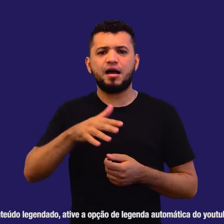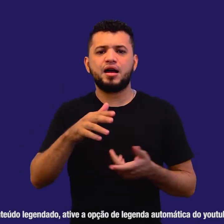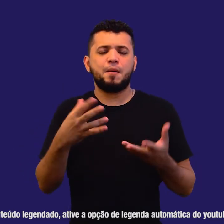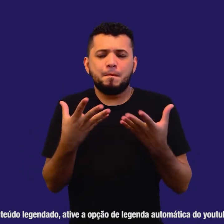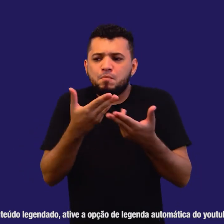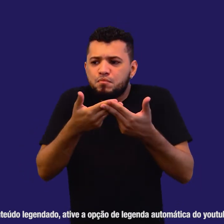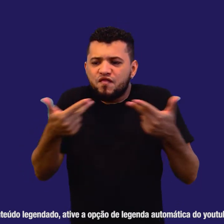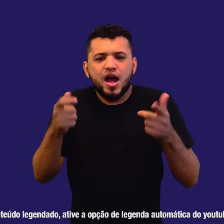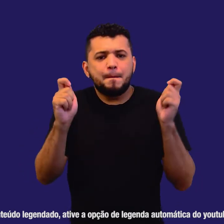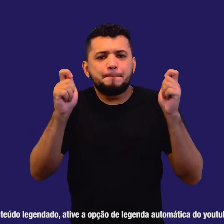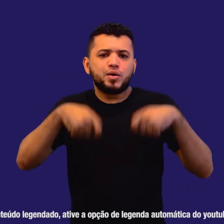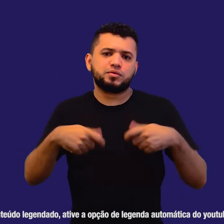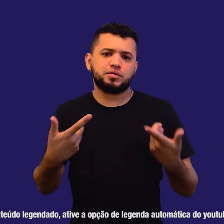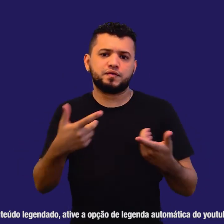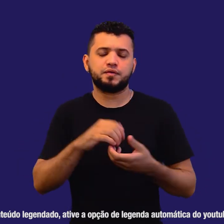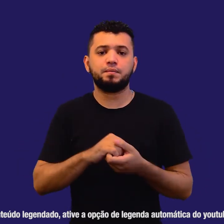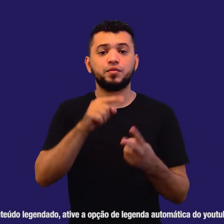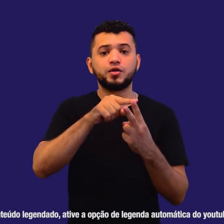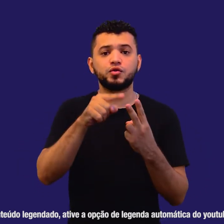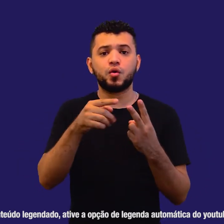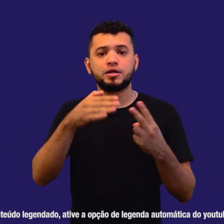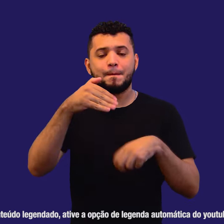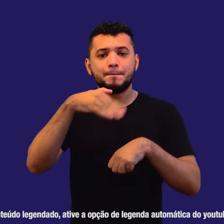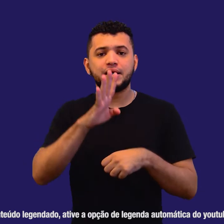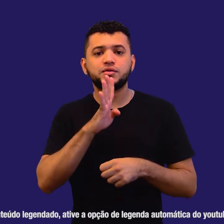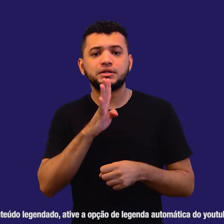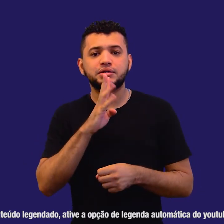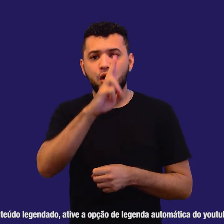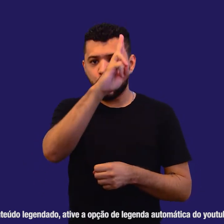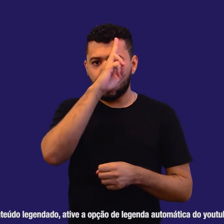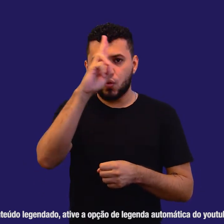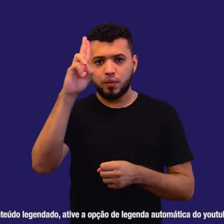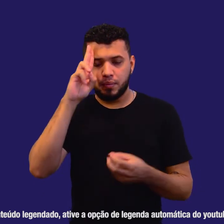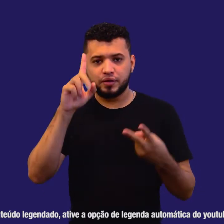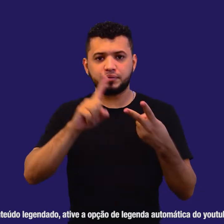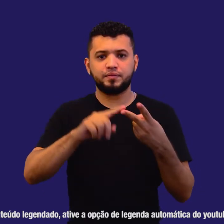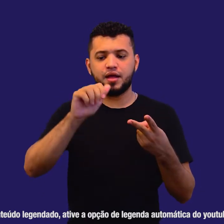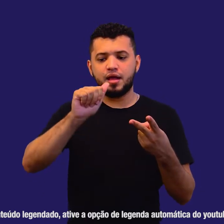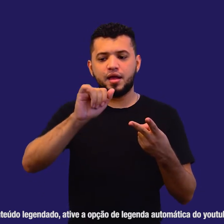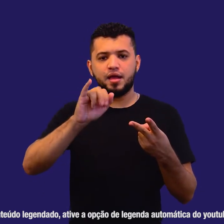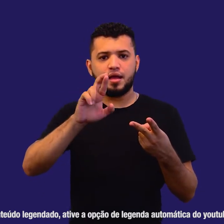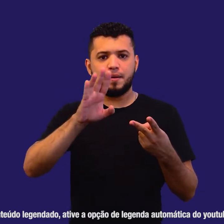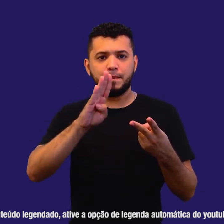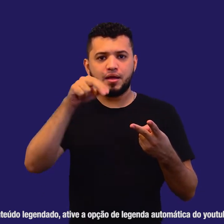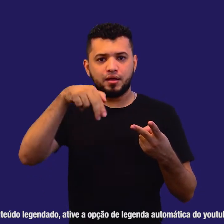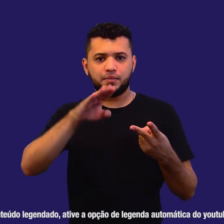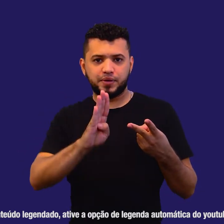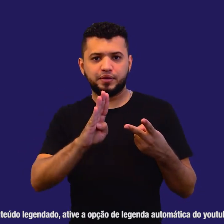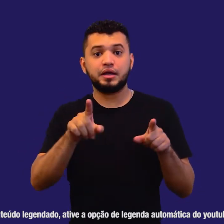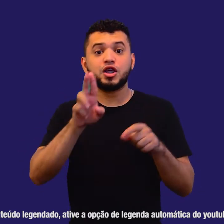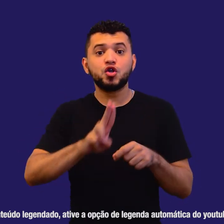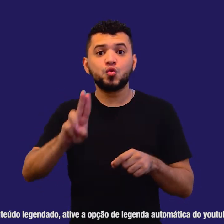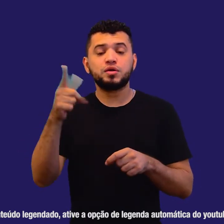possibilidades. Dois dos mais conhecidos, né, são o Uber, Airbnb, que são empresas que utilizam de plataformas